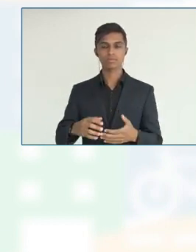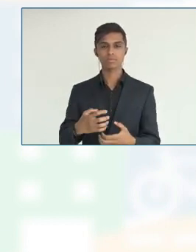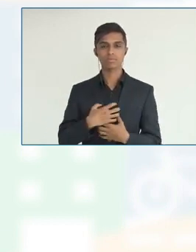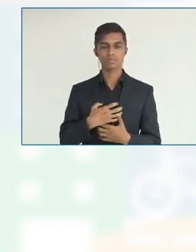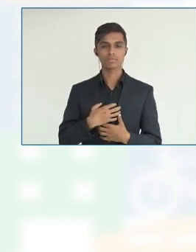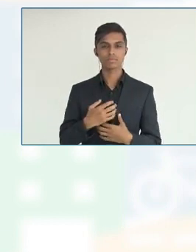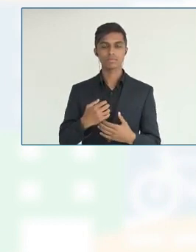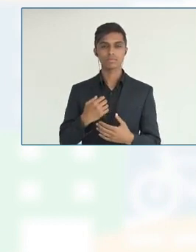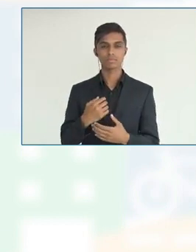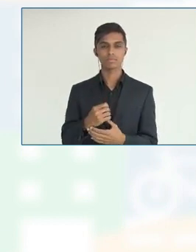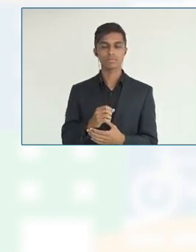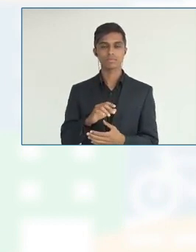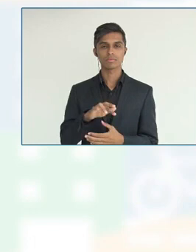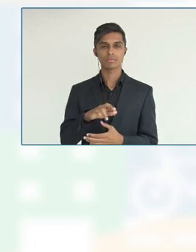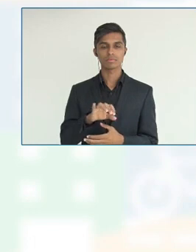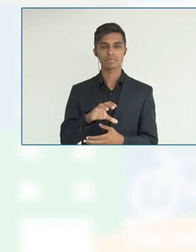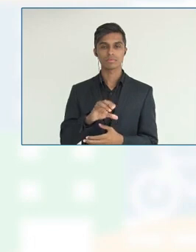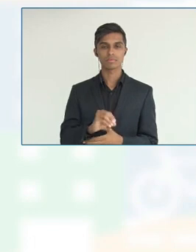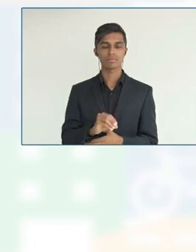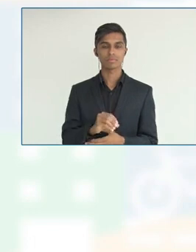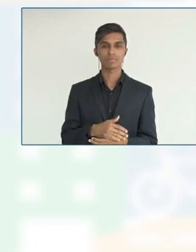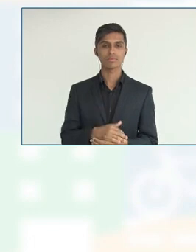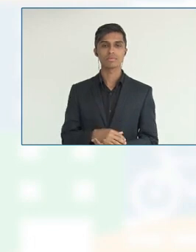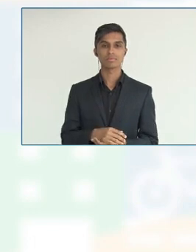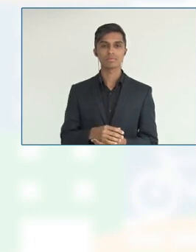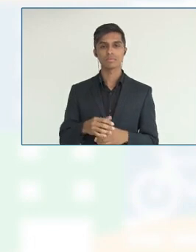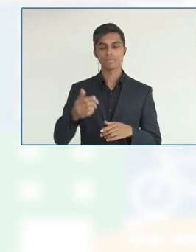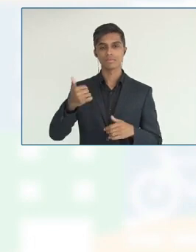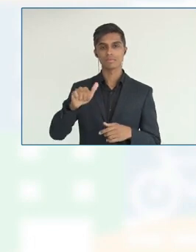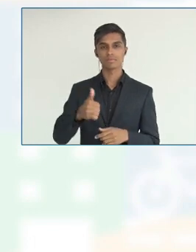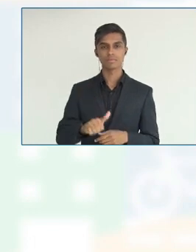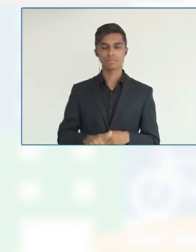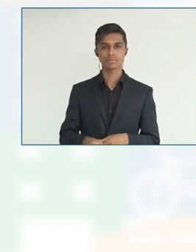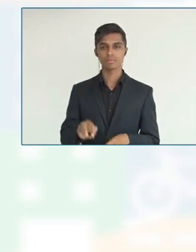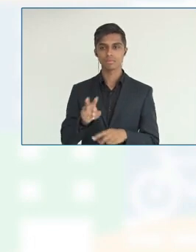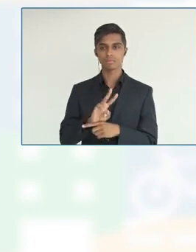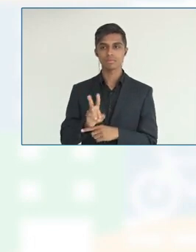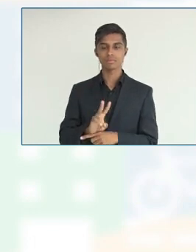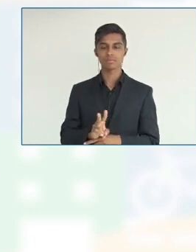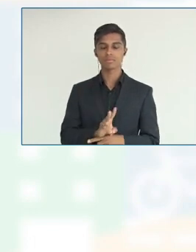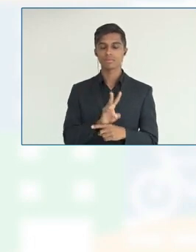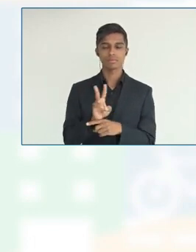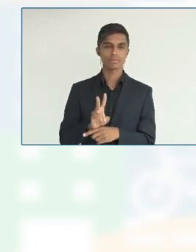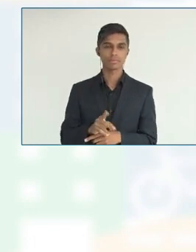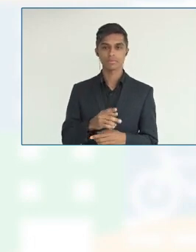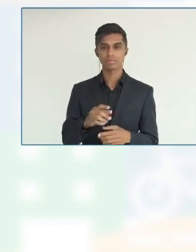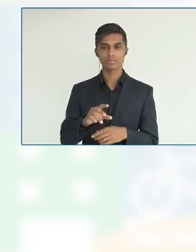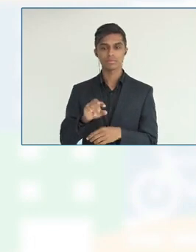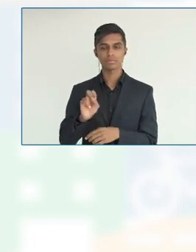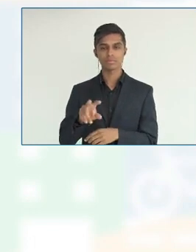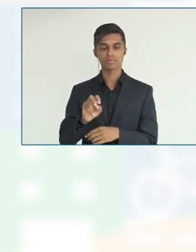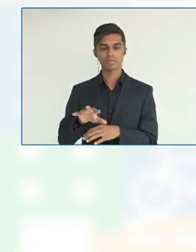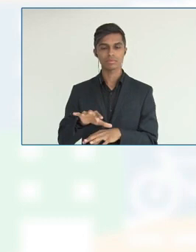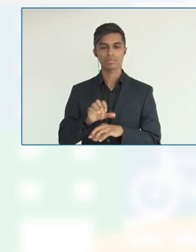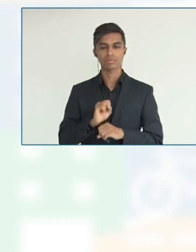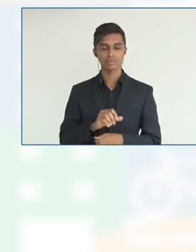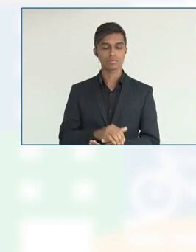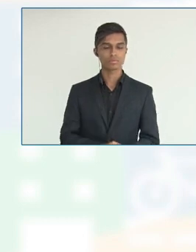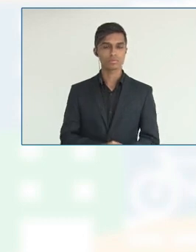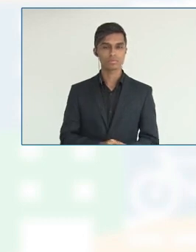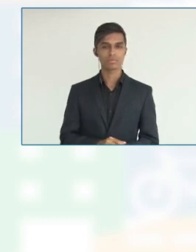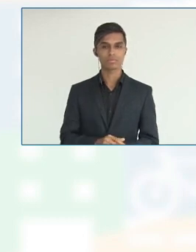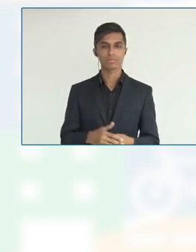de conhecimento aí para assistência e vigilância das intoxicações. Bom, o que eu tinha de recado